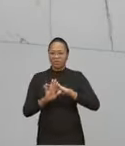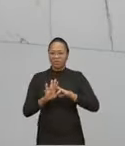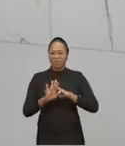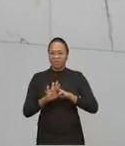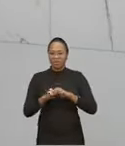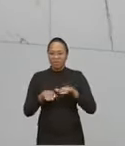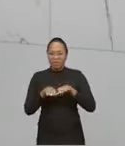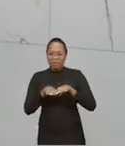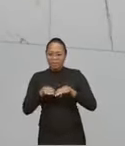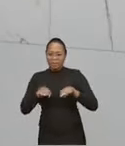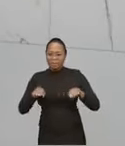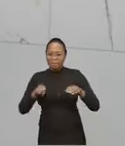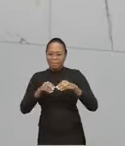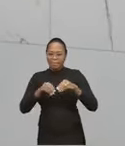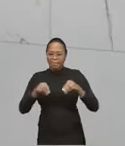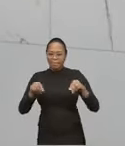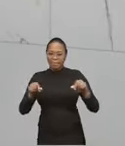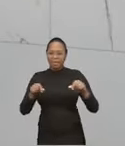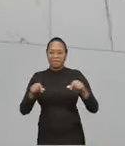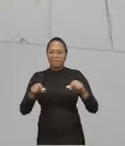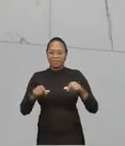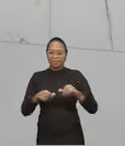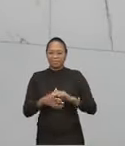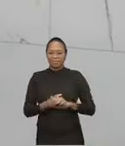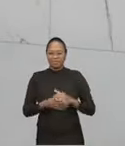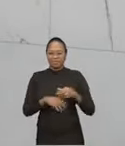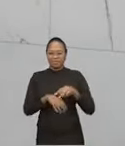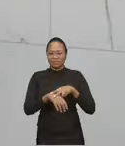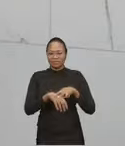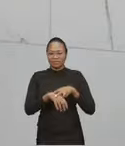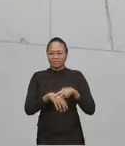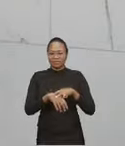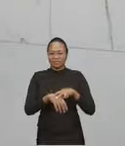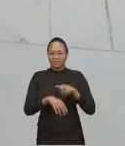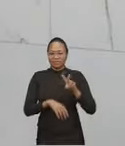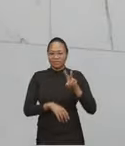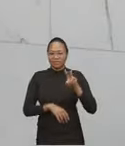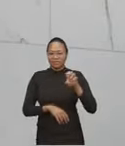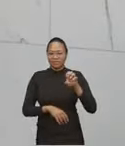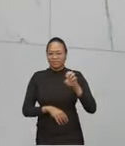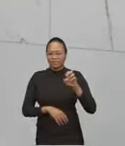vermelho no campo dos 46. Me permita. Não, você não deu a palavra a ninguém, não vou lhe dar não.